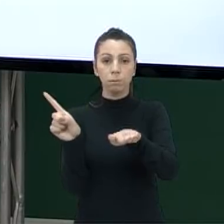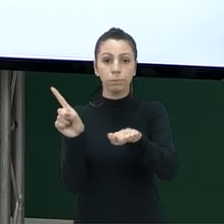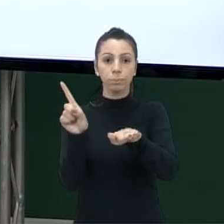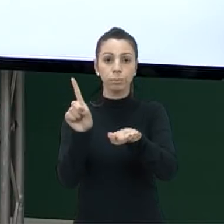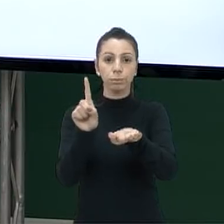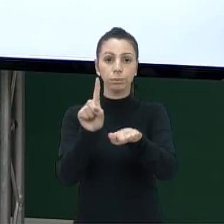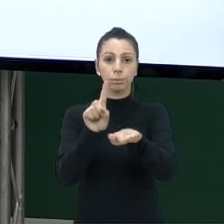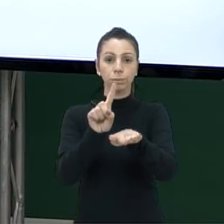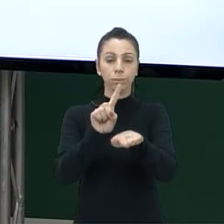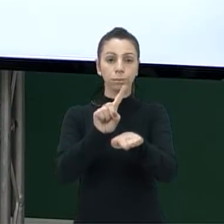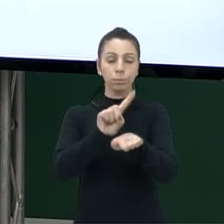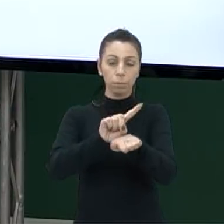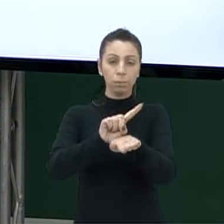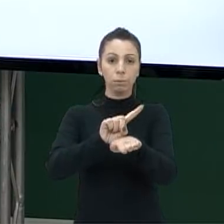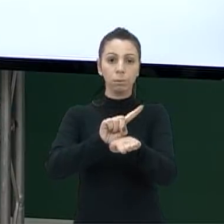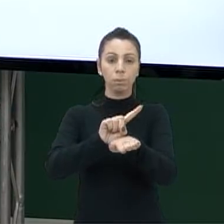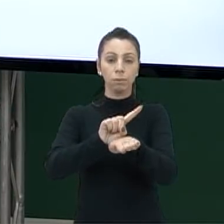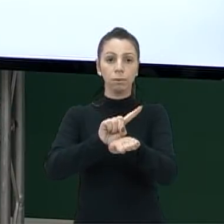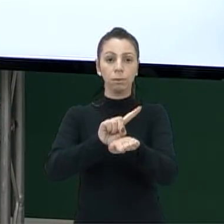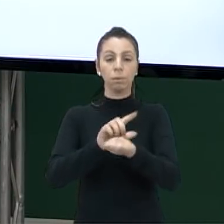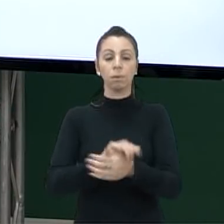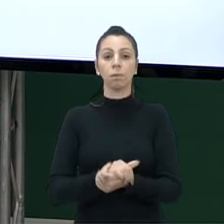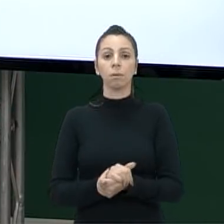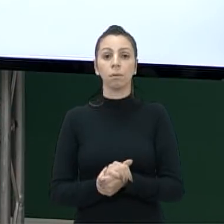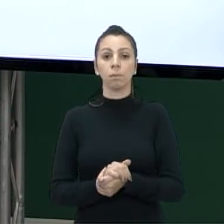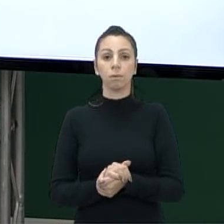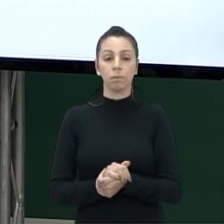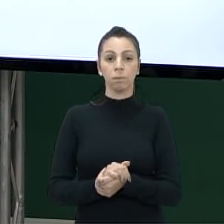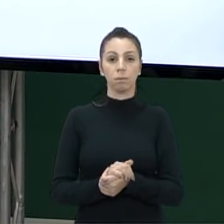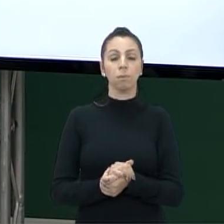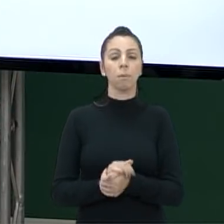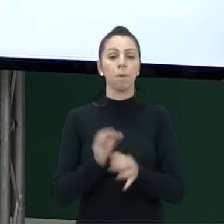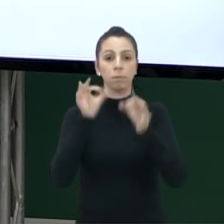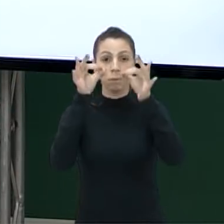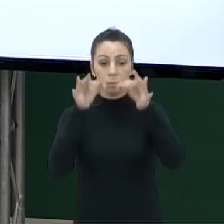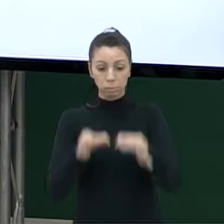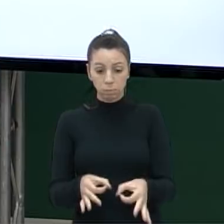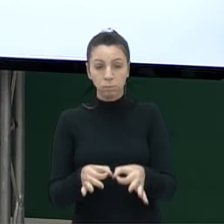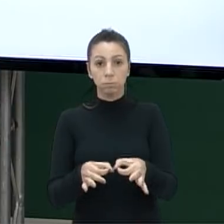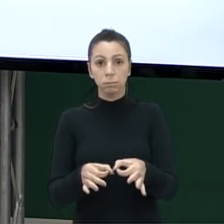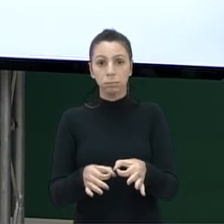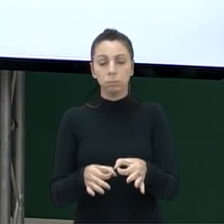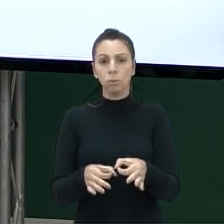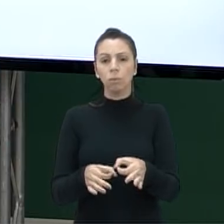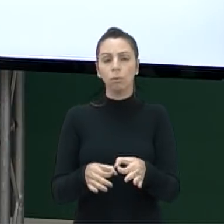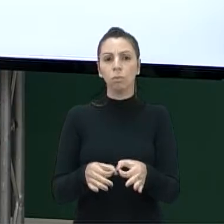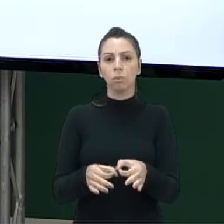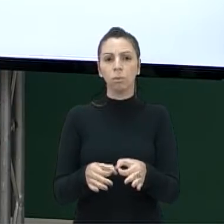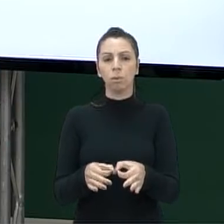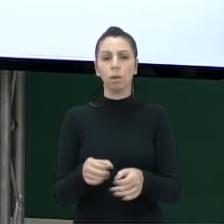velocidade. Então, a gente pode afirmar que existe um vetor resultante não nulo sobre ele?